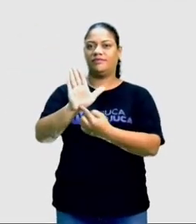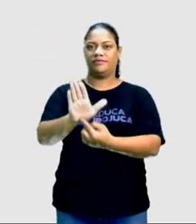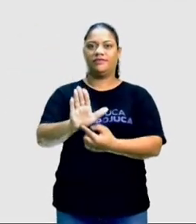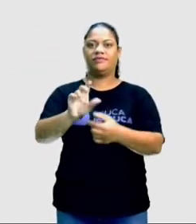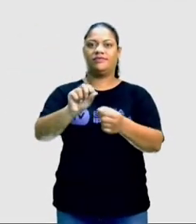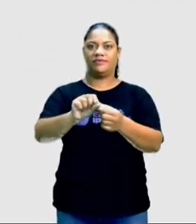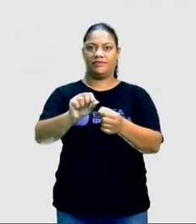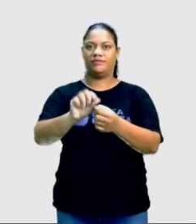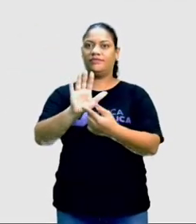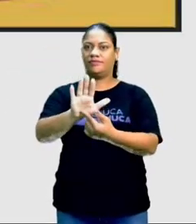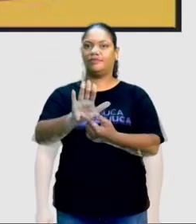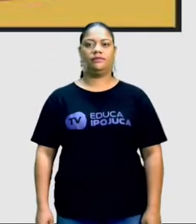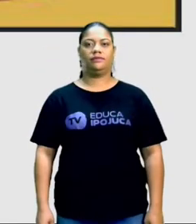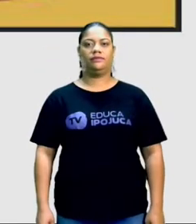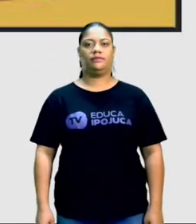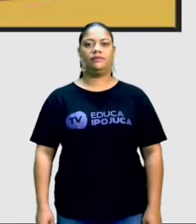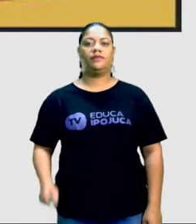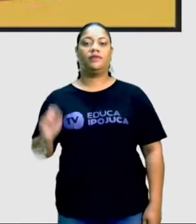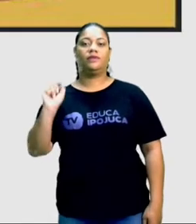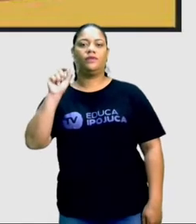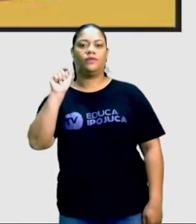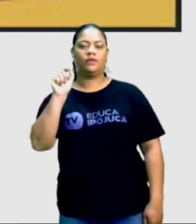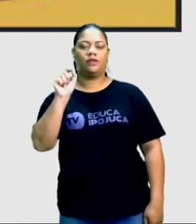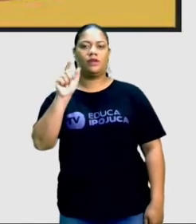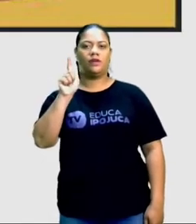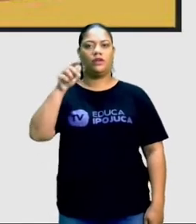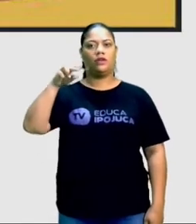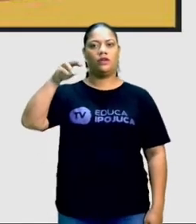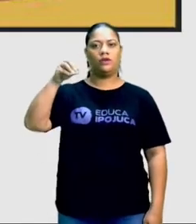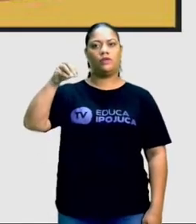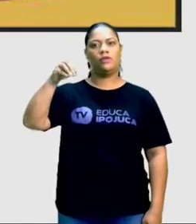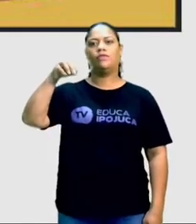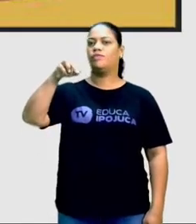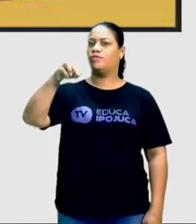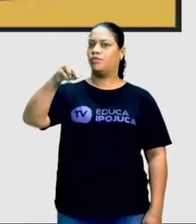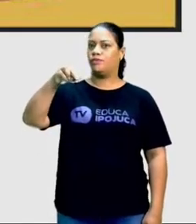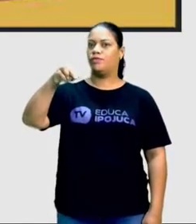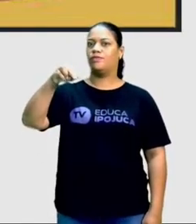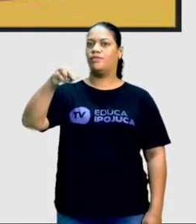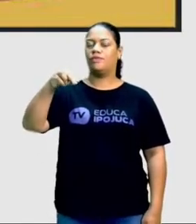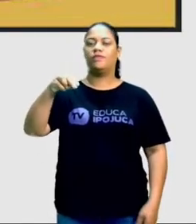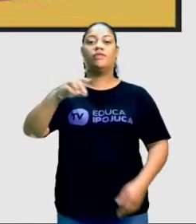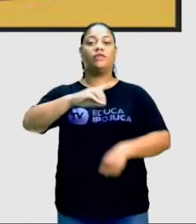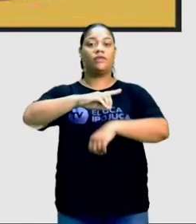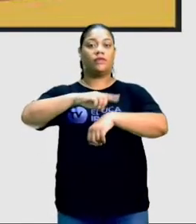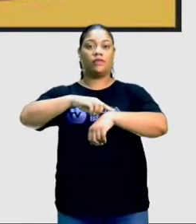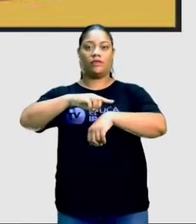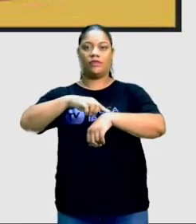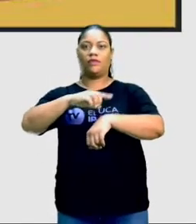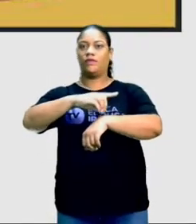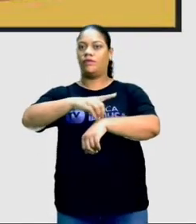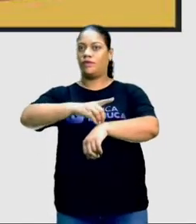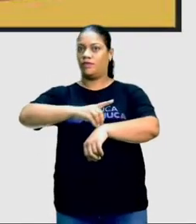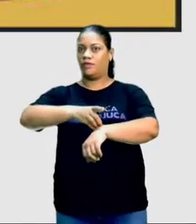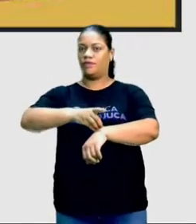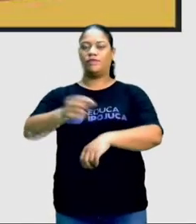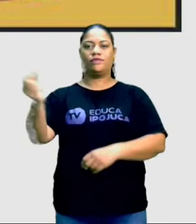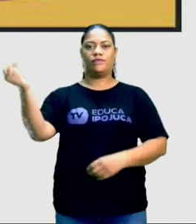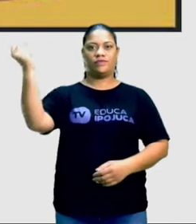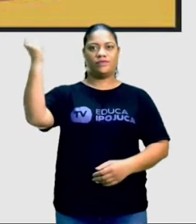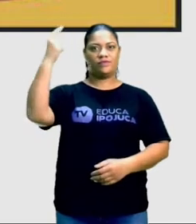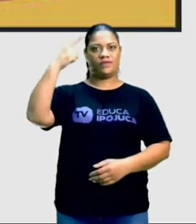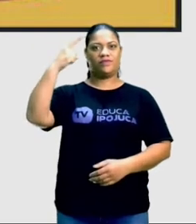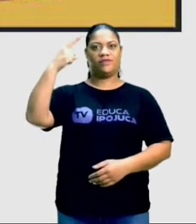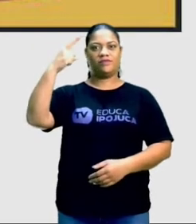ele apresentaria. E o que é um gnomo? O gnomo é a parte do relógio solar que possibilita a projeção